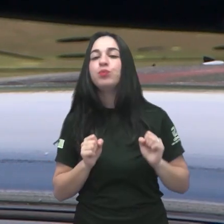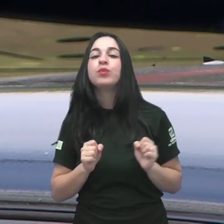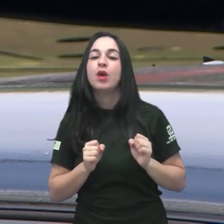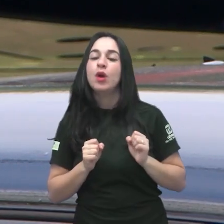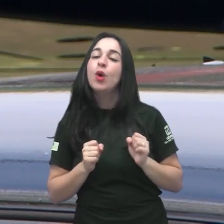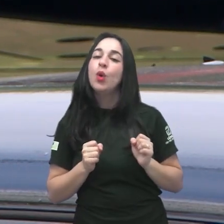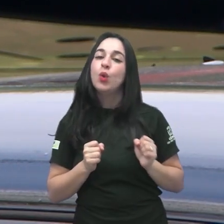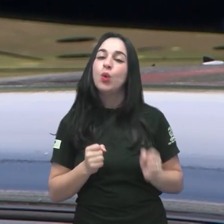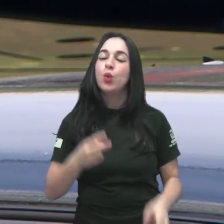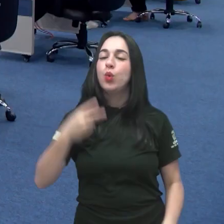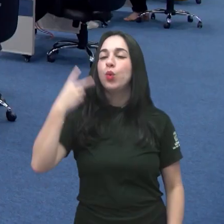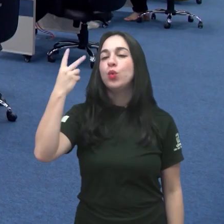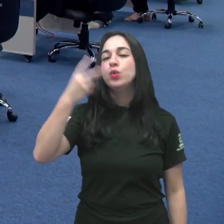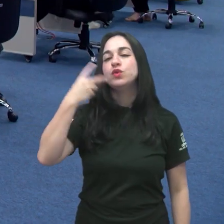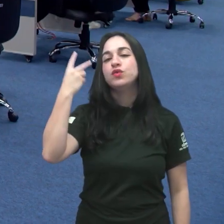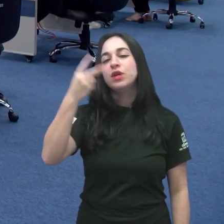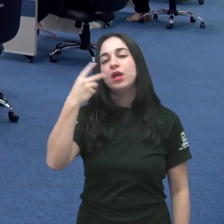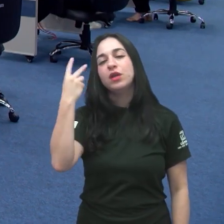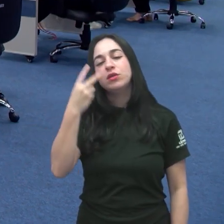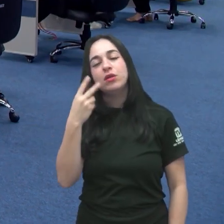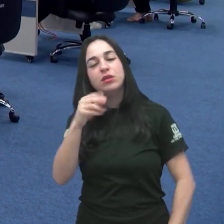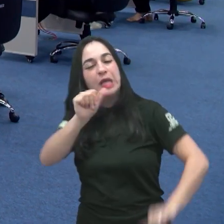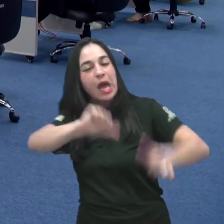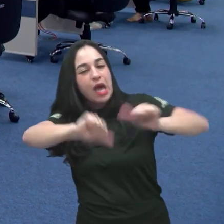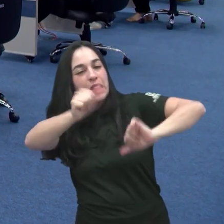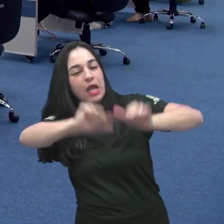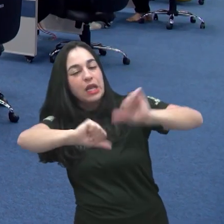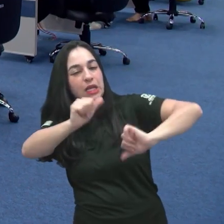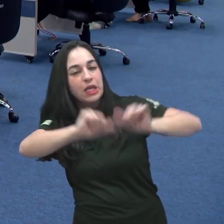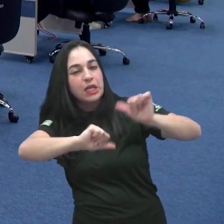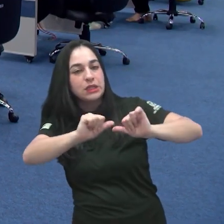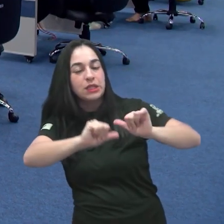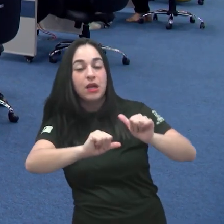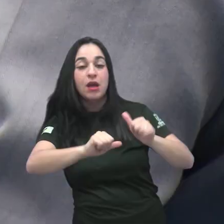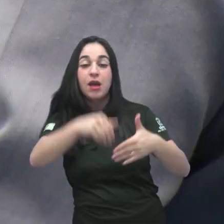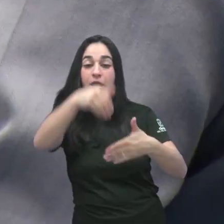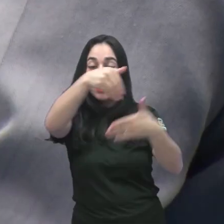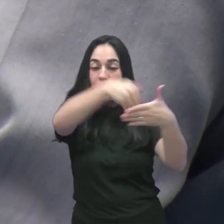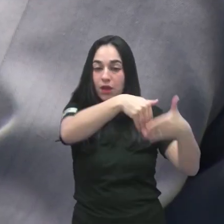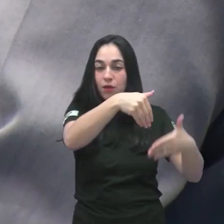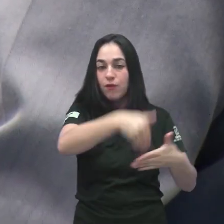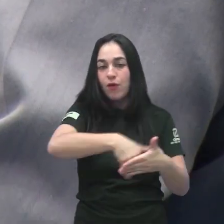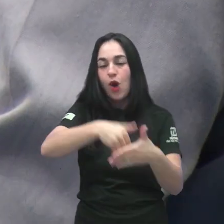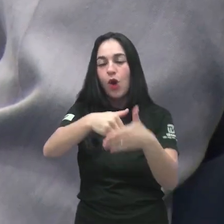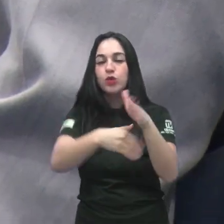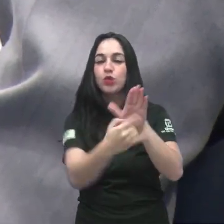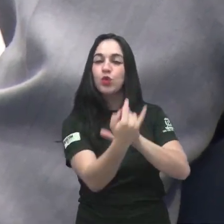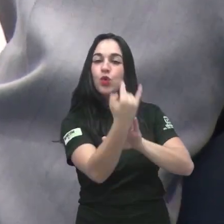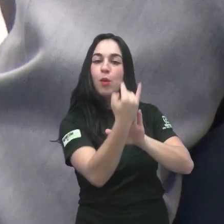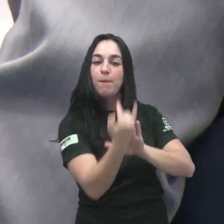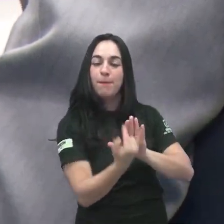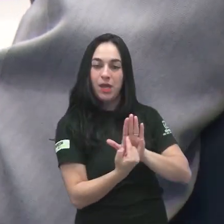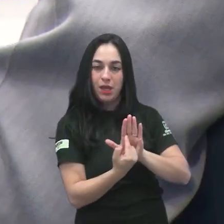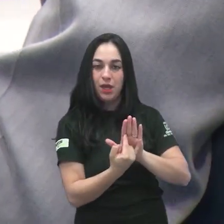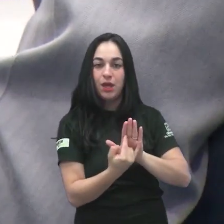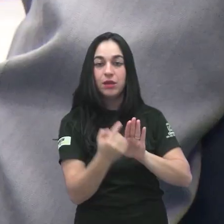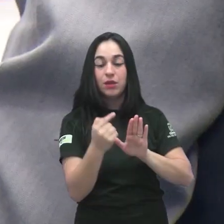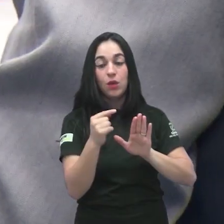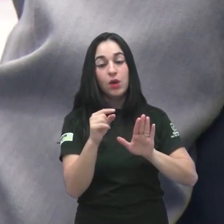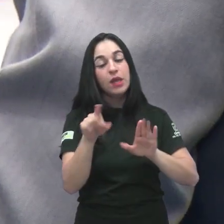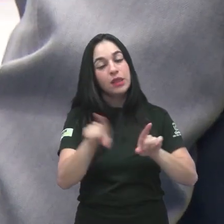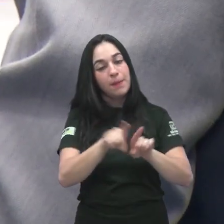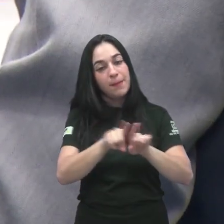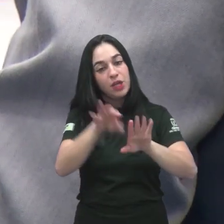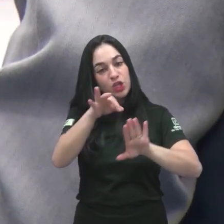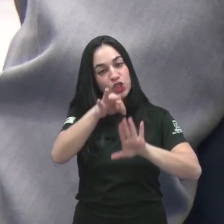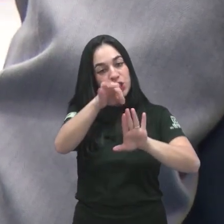pela segurança pública também acontece nas sessões plenárias, nas quais os vereadores analisam e votam